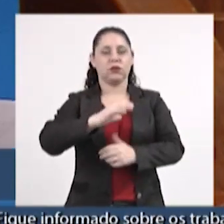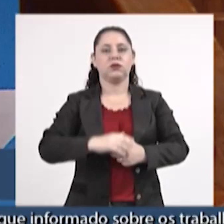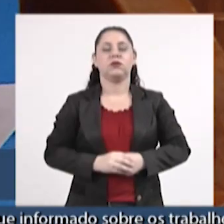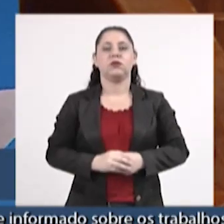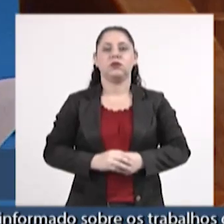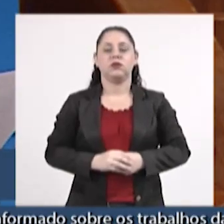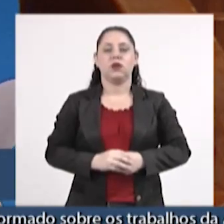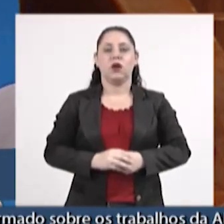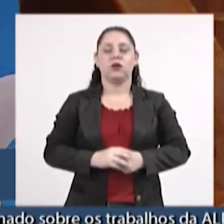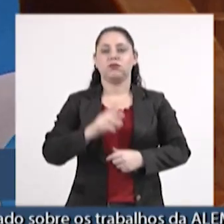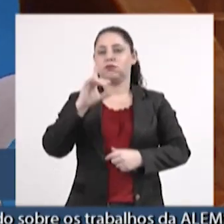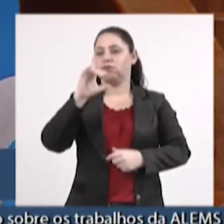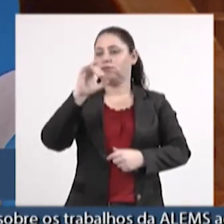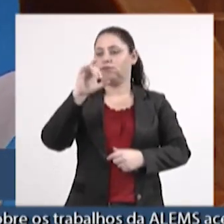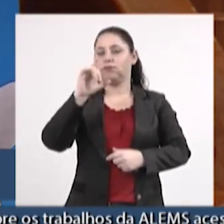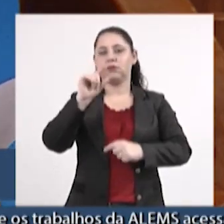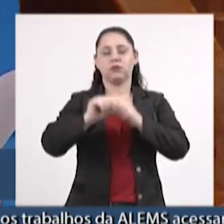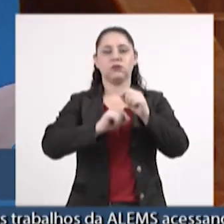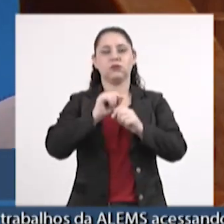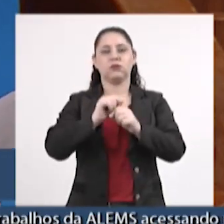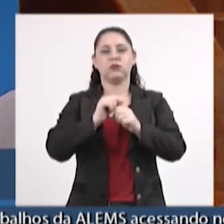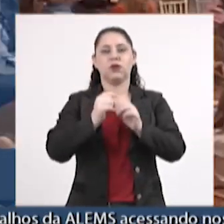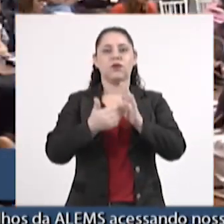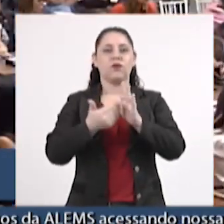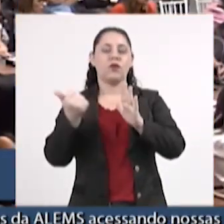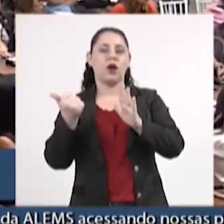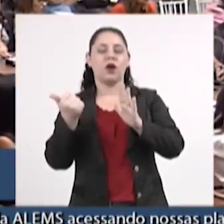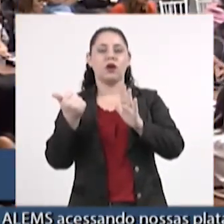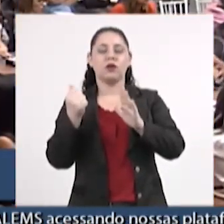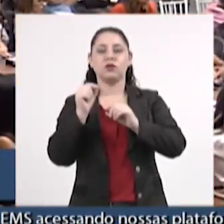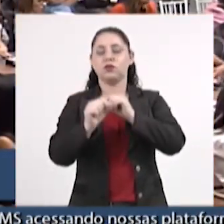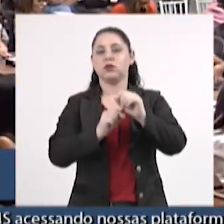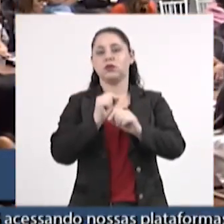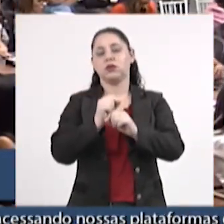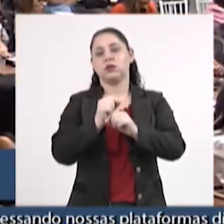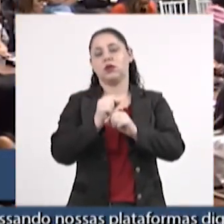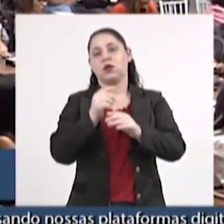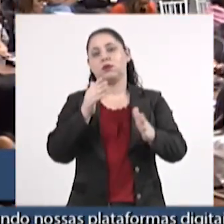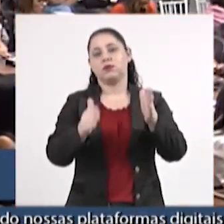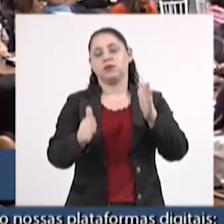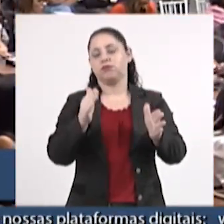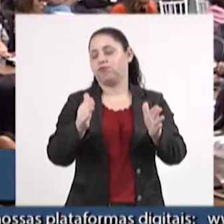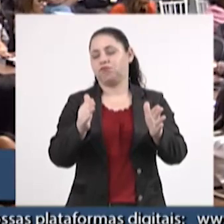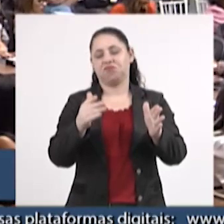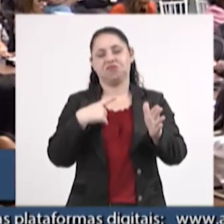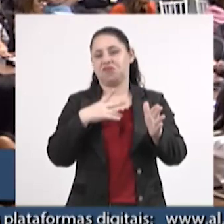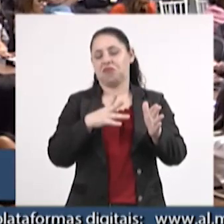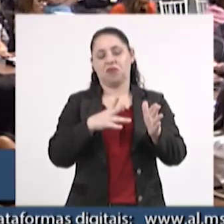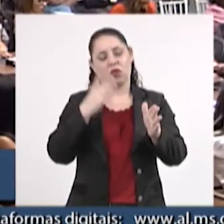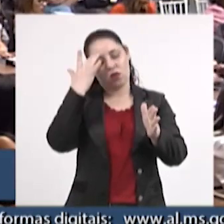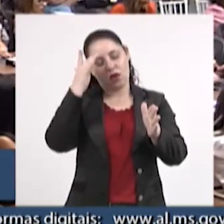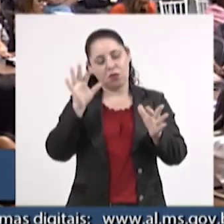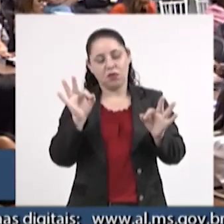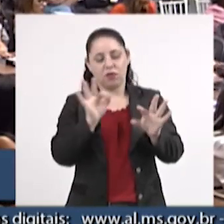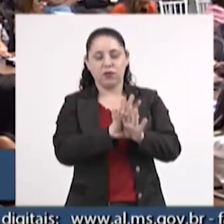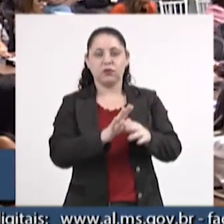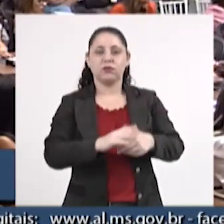em sua conta no Instagram, que ficará fora das redes sociais por um período indeterminado.